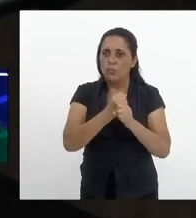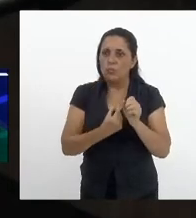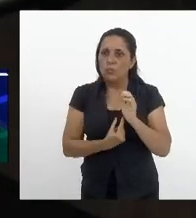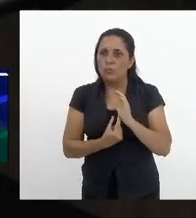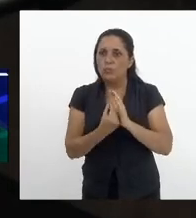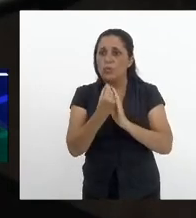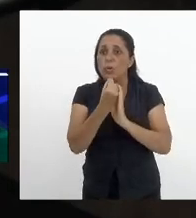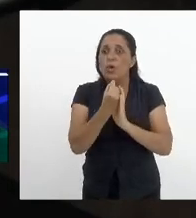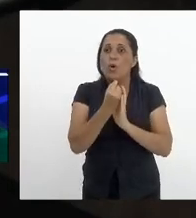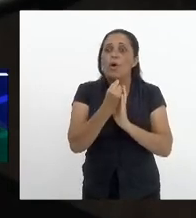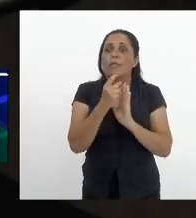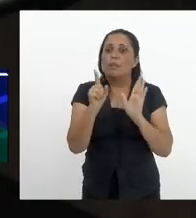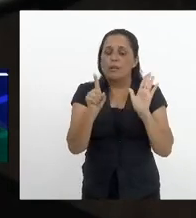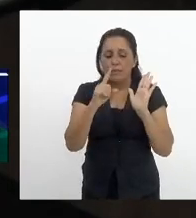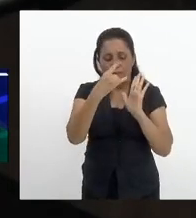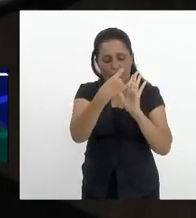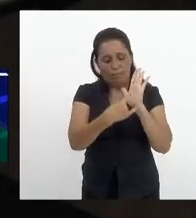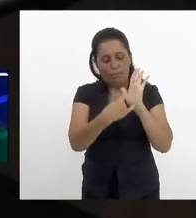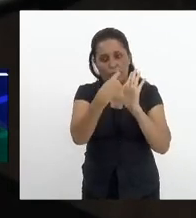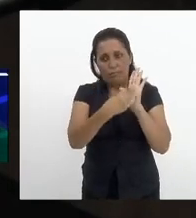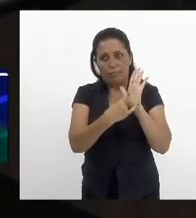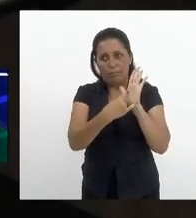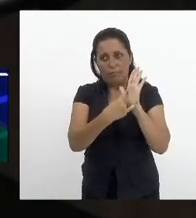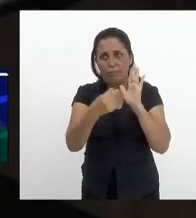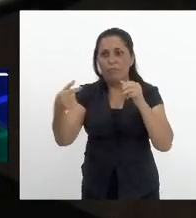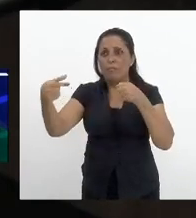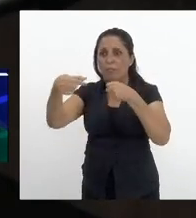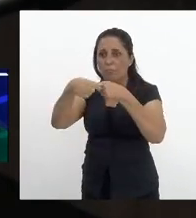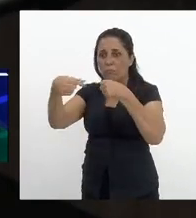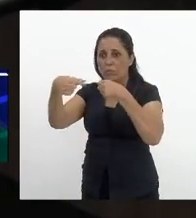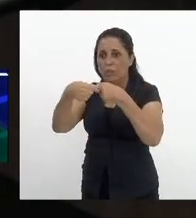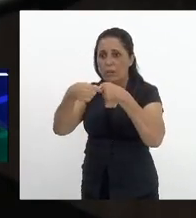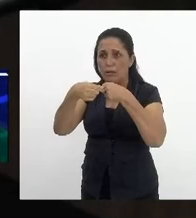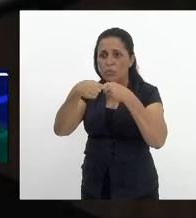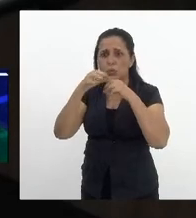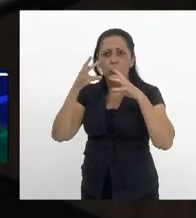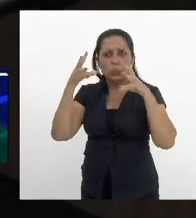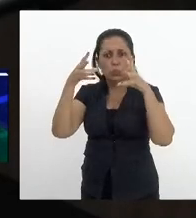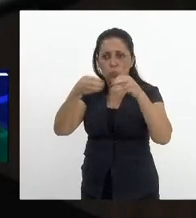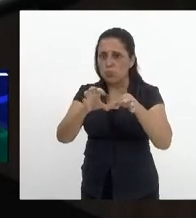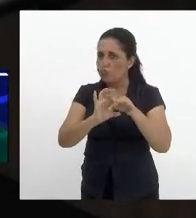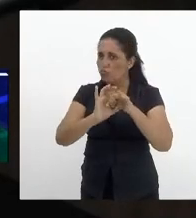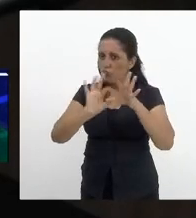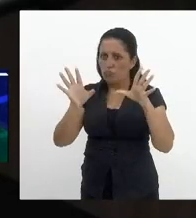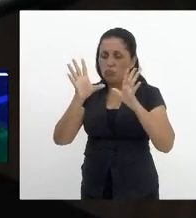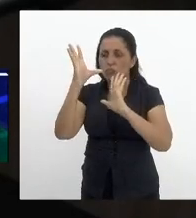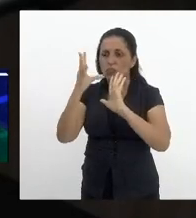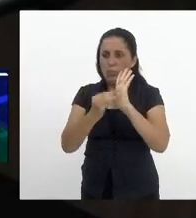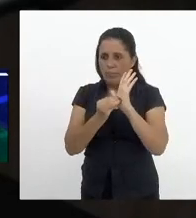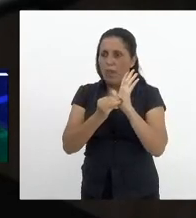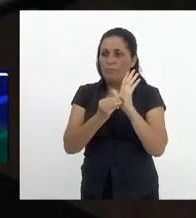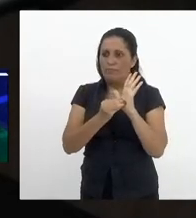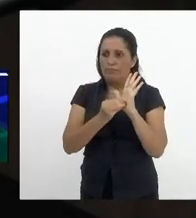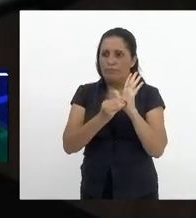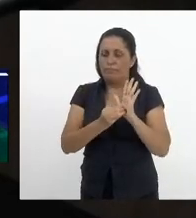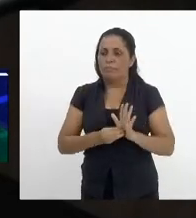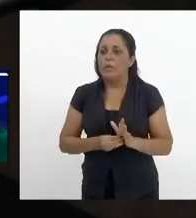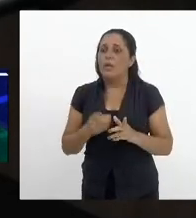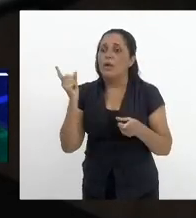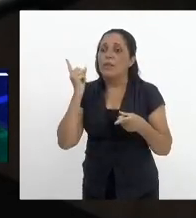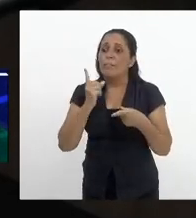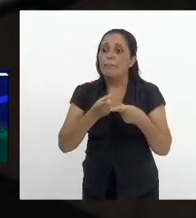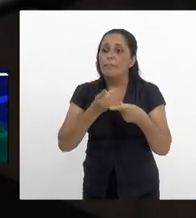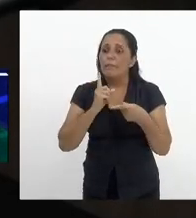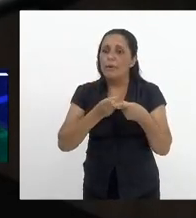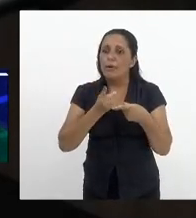a resposta e um pendrive que está à disposição para todo mundo copiar. Porque um